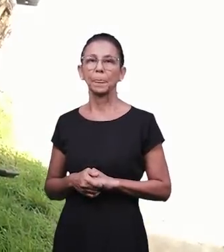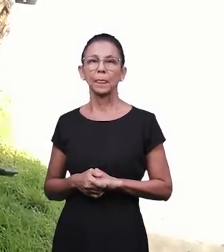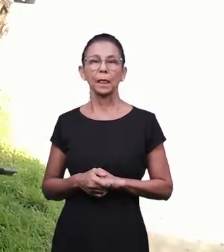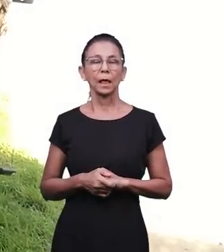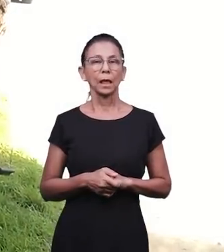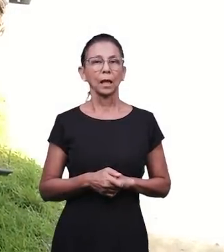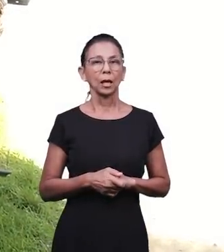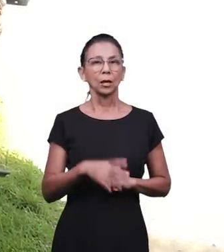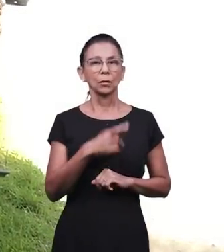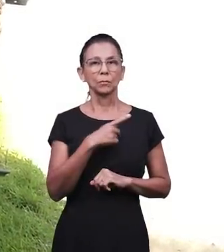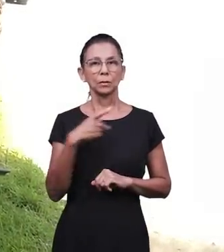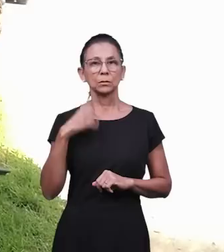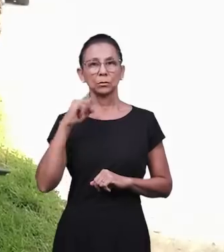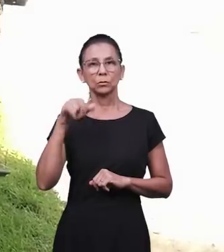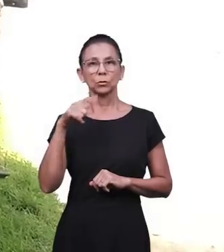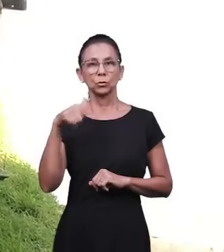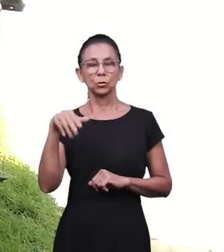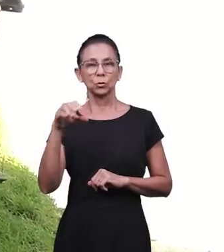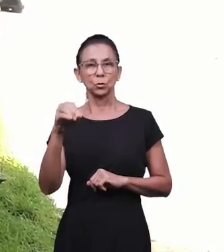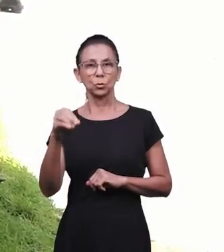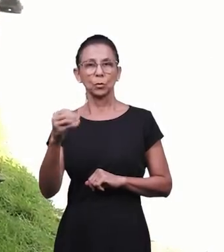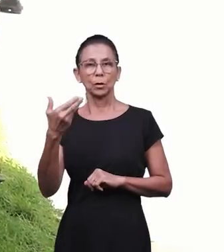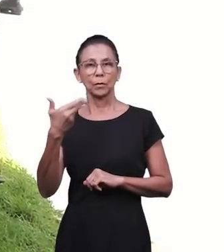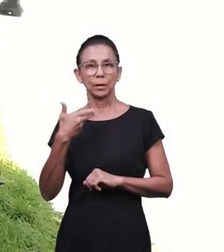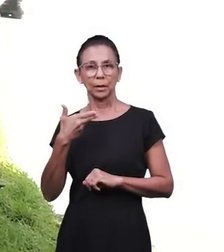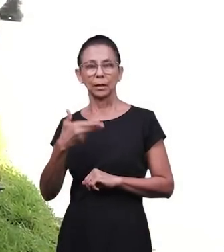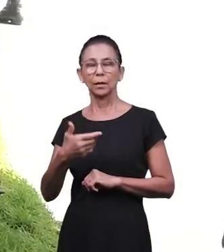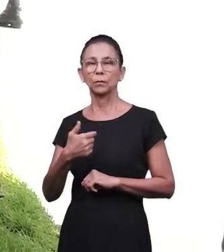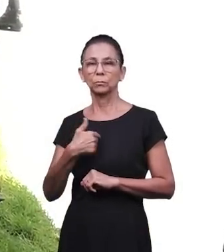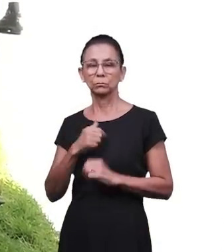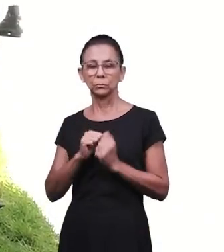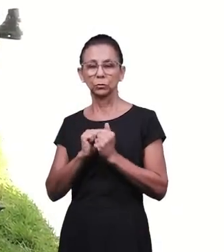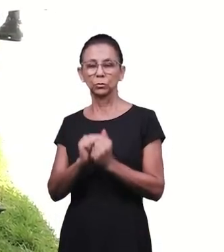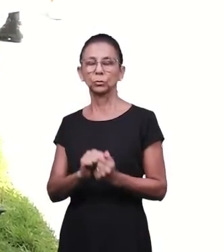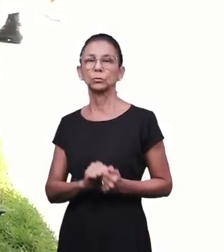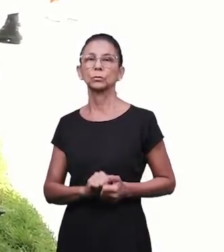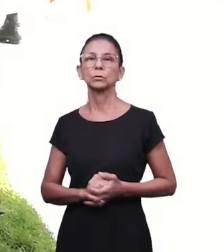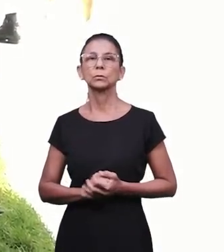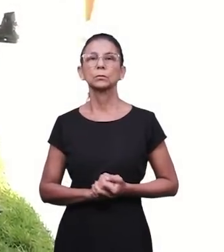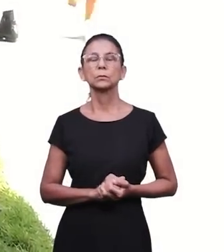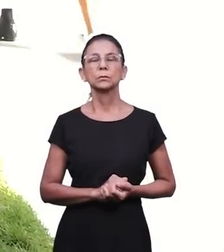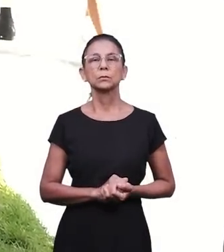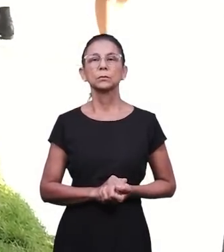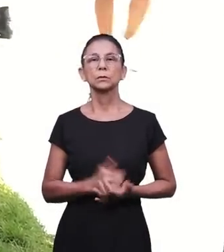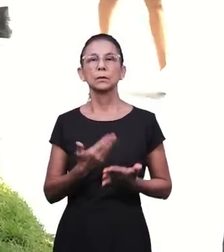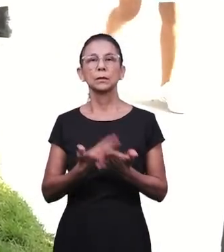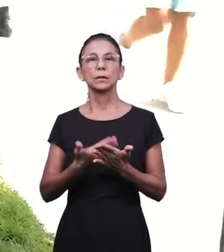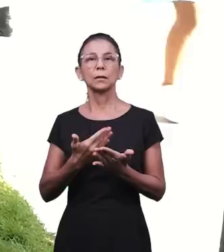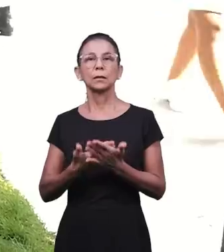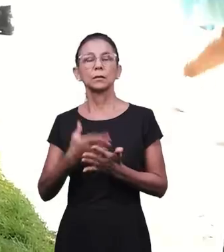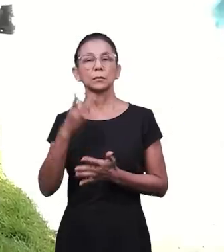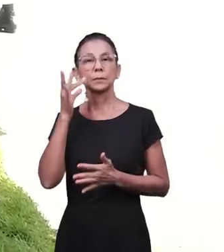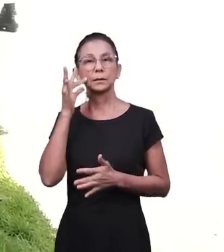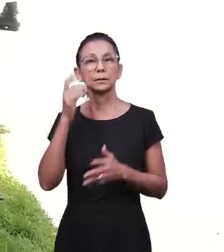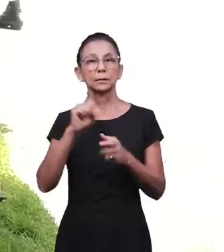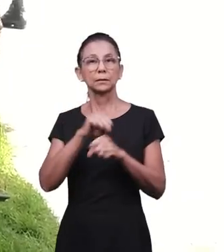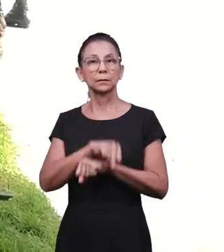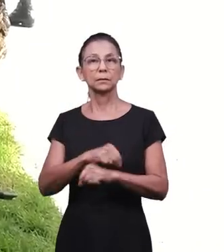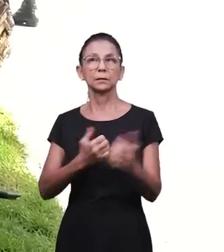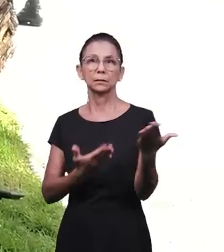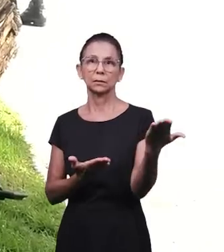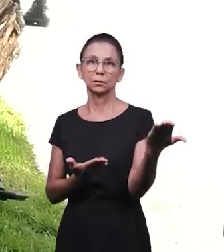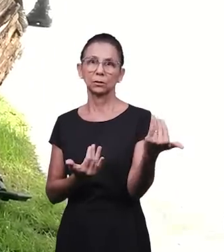João Carlos Braga estivemos aqui na parte da manhã ministrando aulas presenciais nesse seminário de